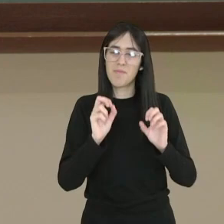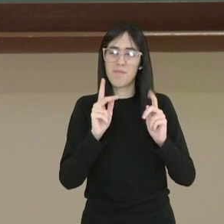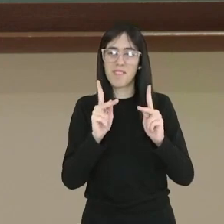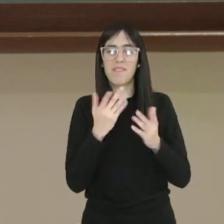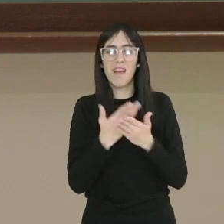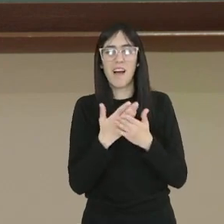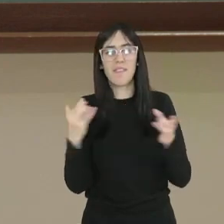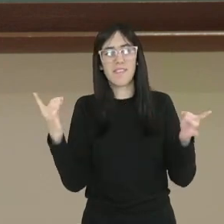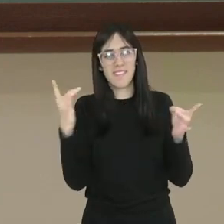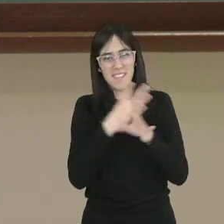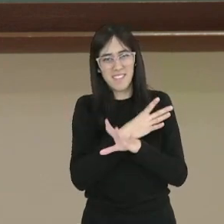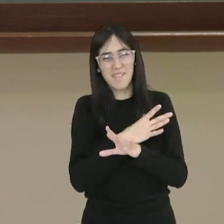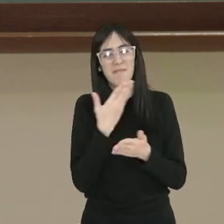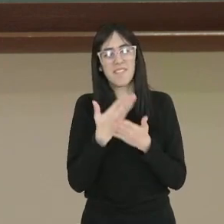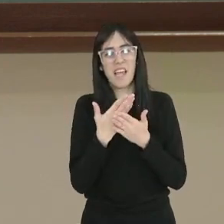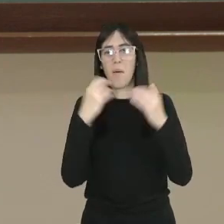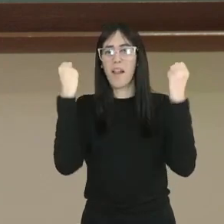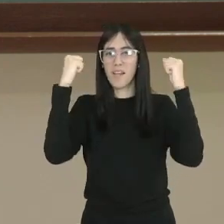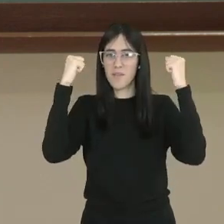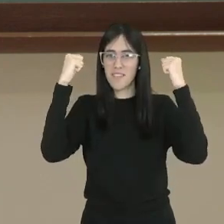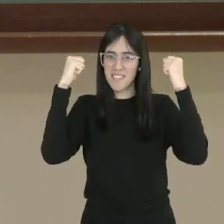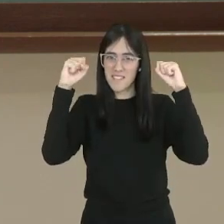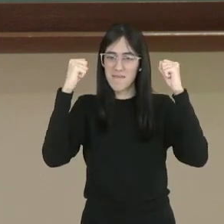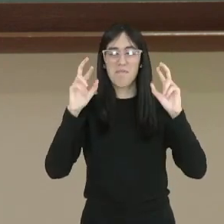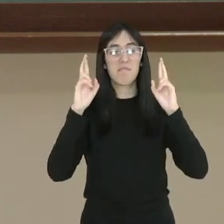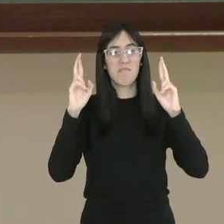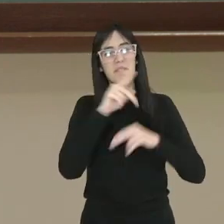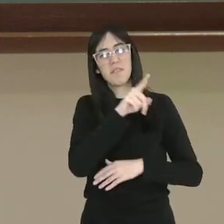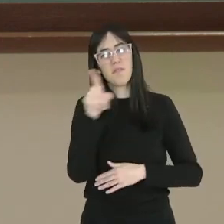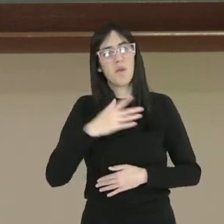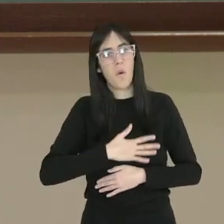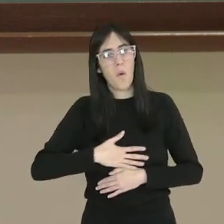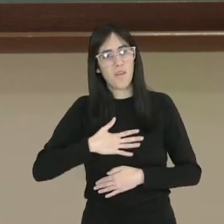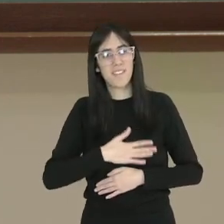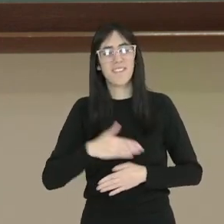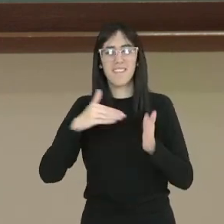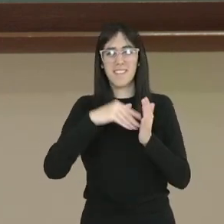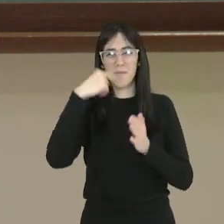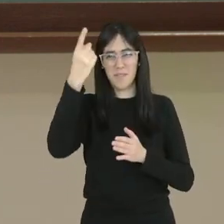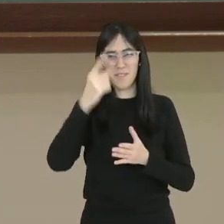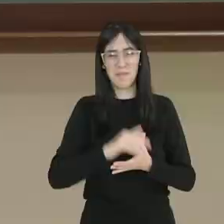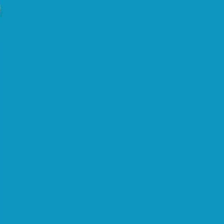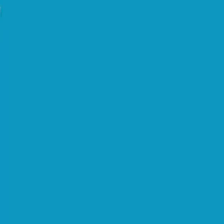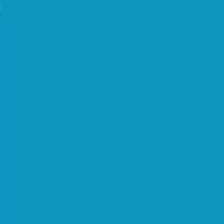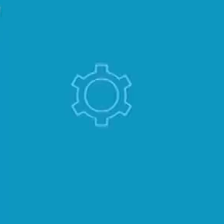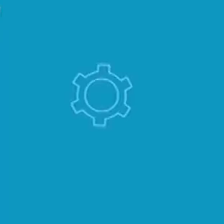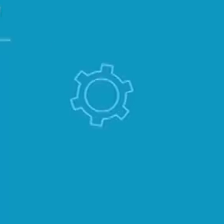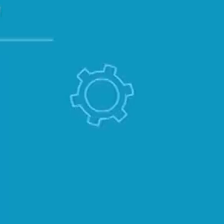finalizamos mais uma videoaula de Educação Física. Eu espero que vocês tenham gostado e até breve.